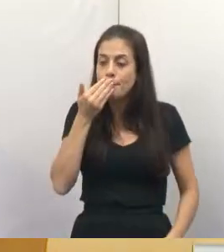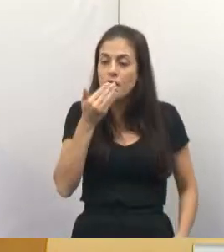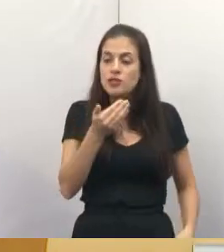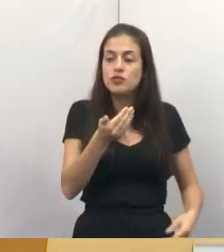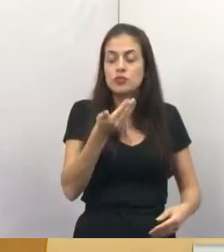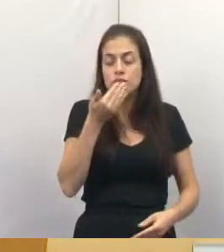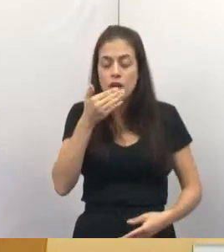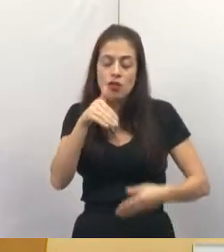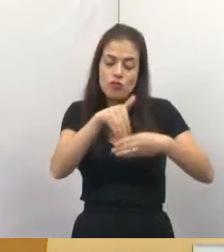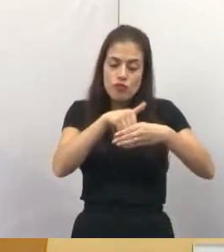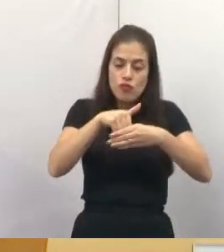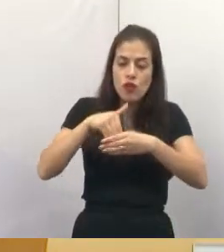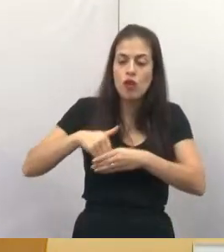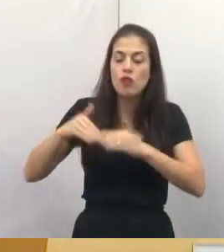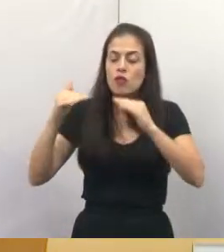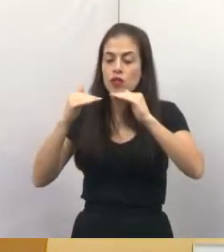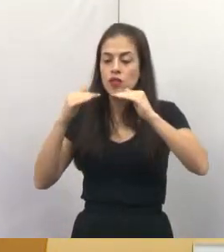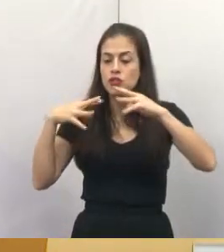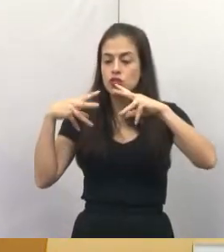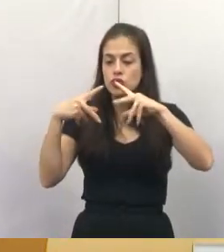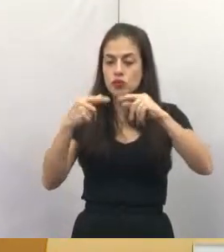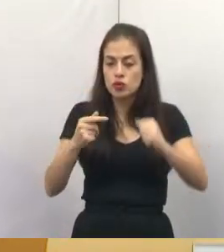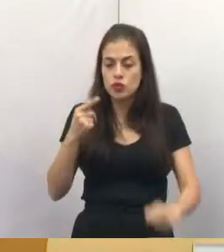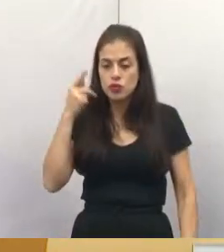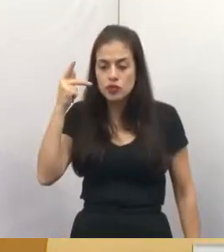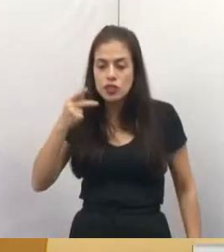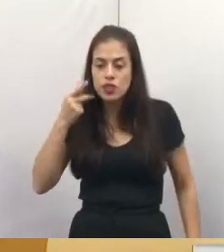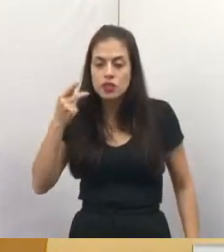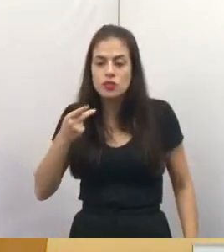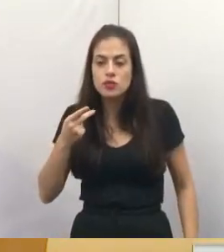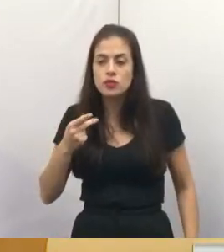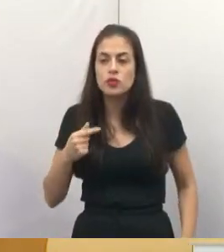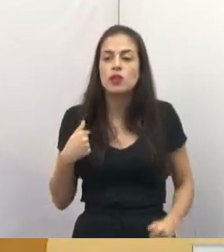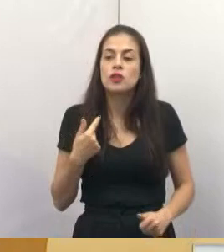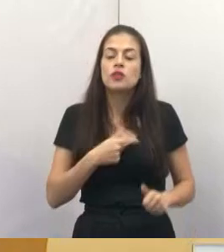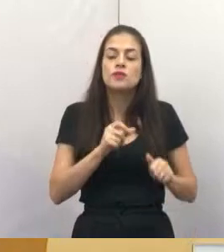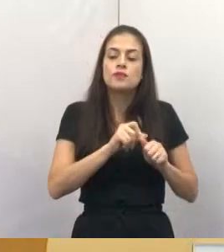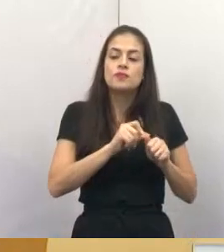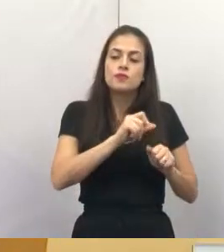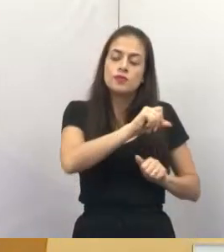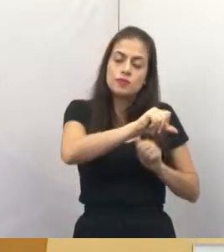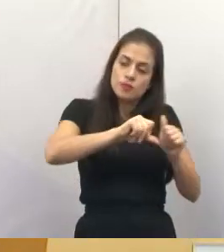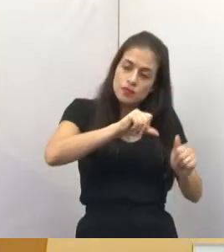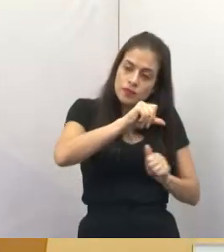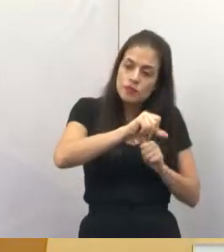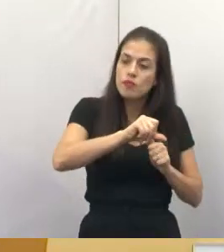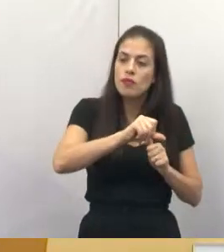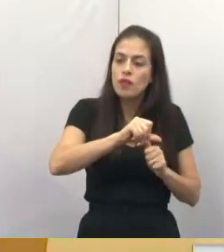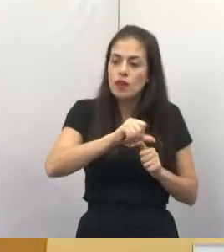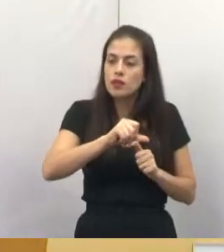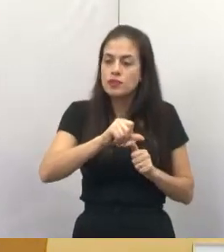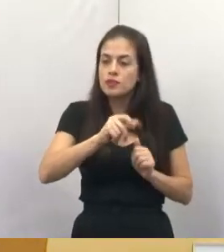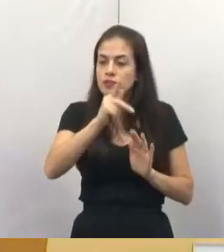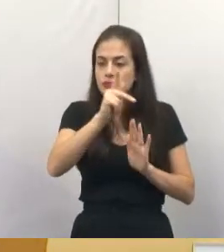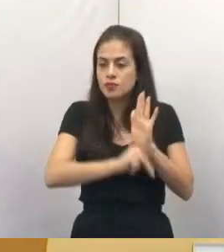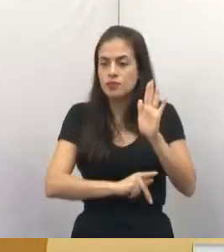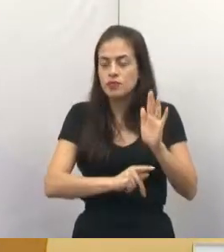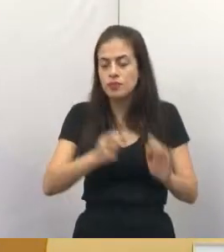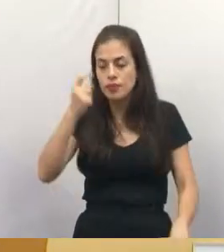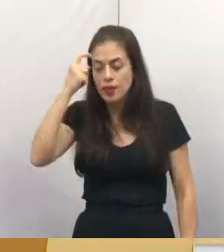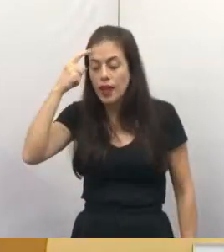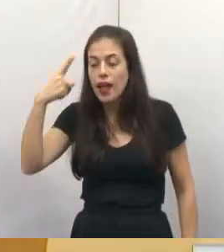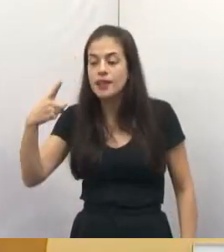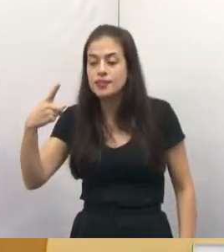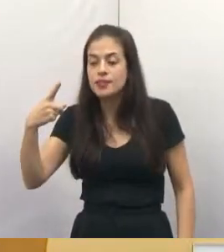de todos aqui. A gente fez uma mudança no nosso projeto, uma ideia do vereador Abner, do Bruno, que é chefe